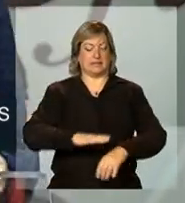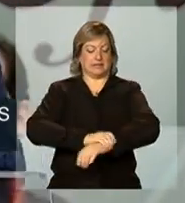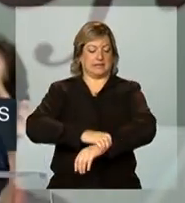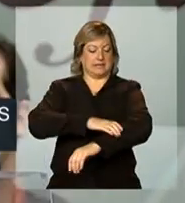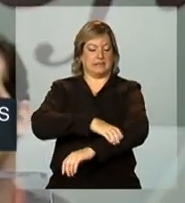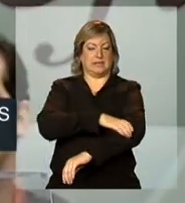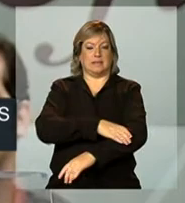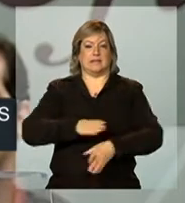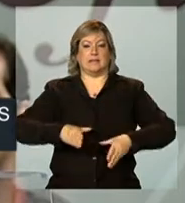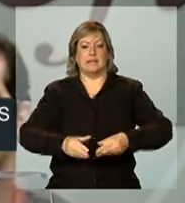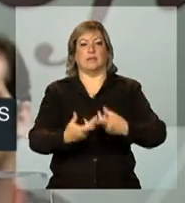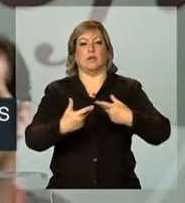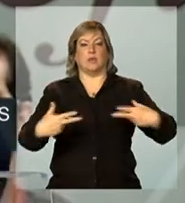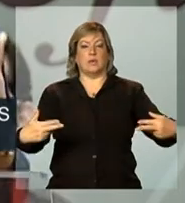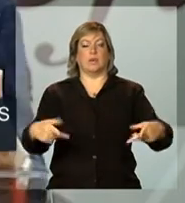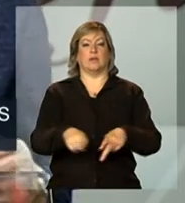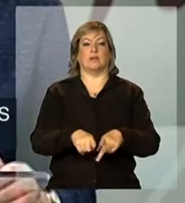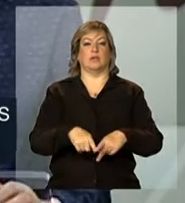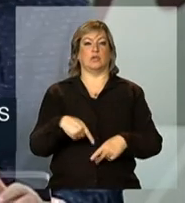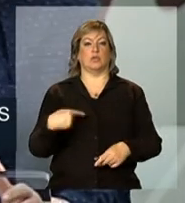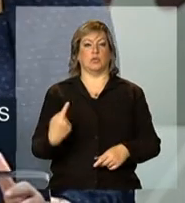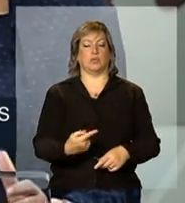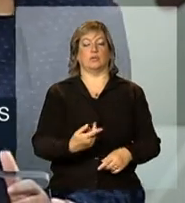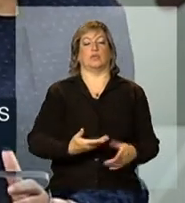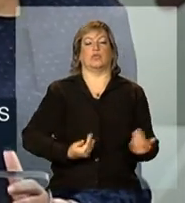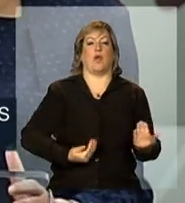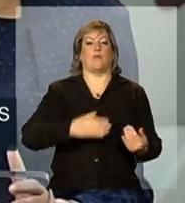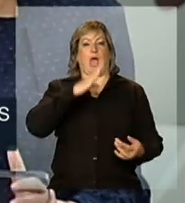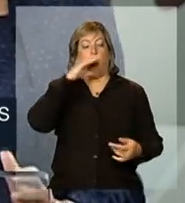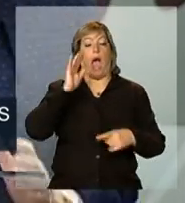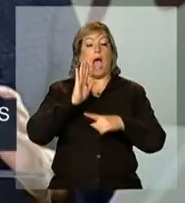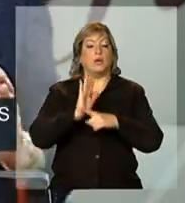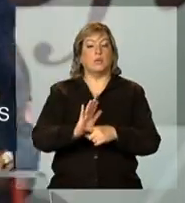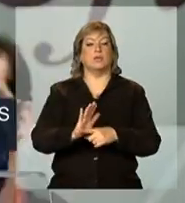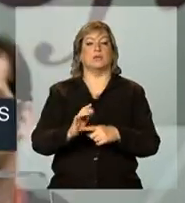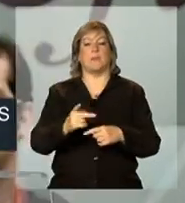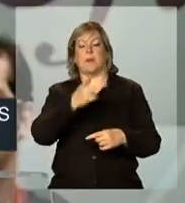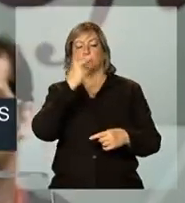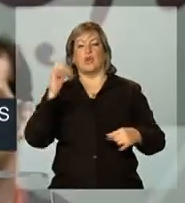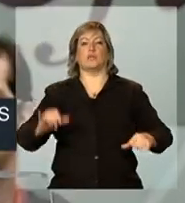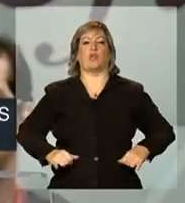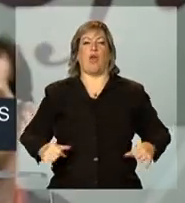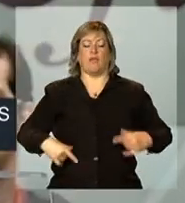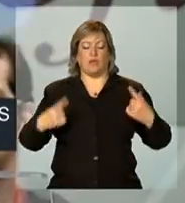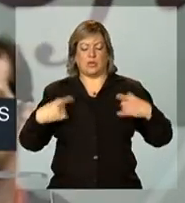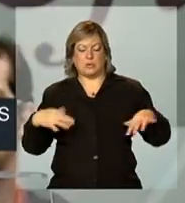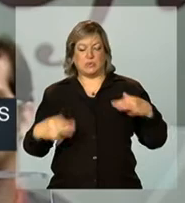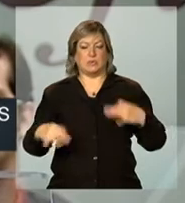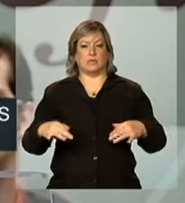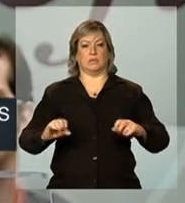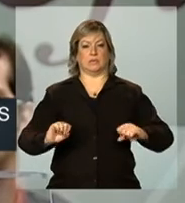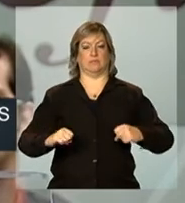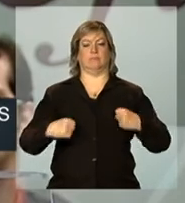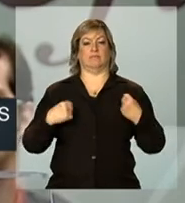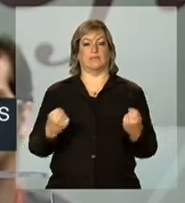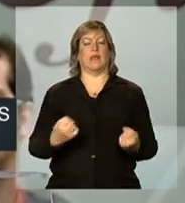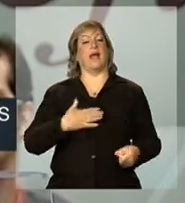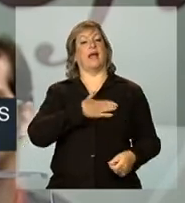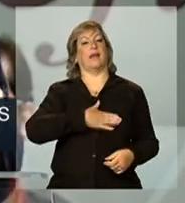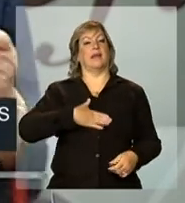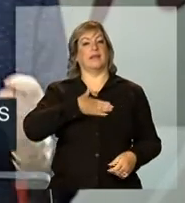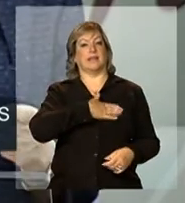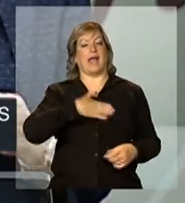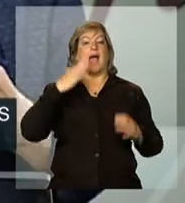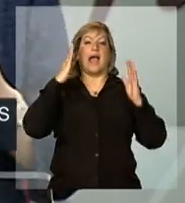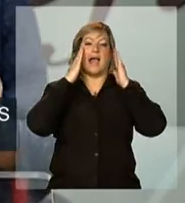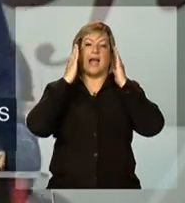adultos, que torna a recuperação muito menos dolorosa e mais prazerosa,